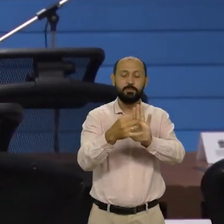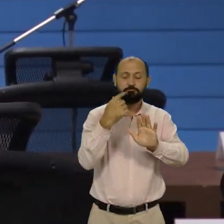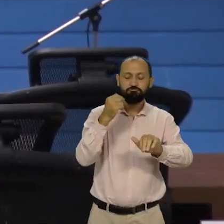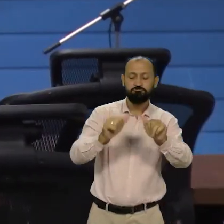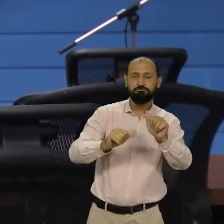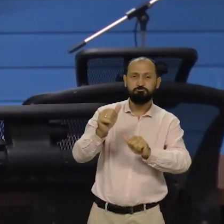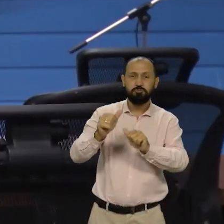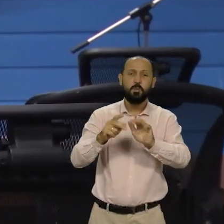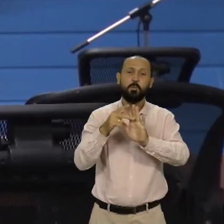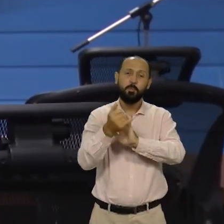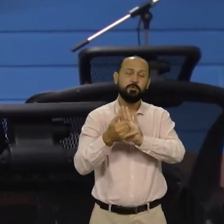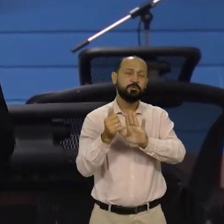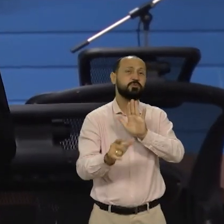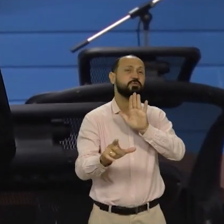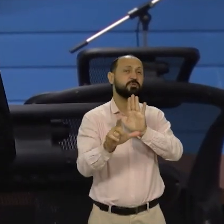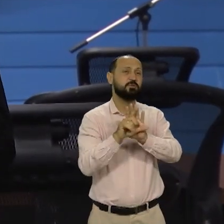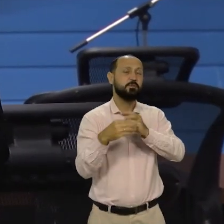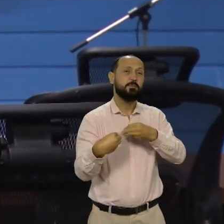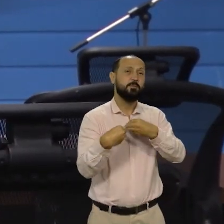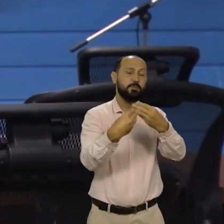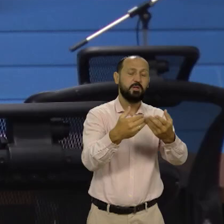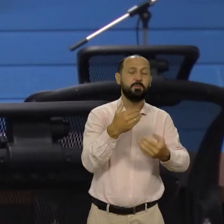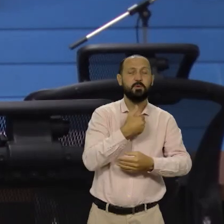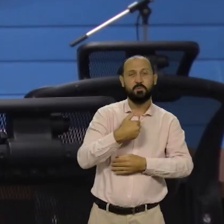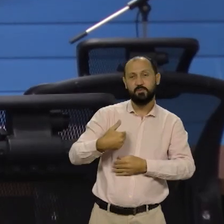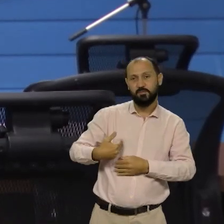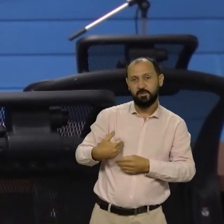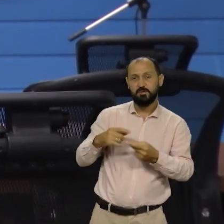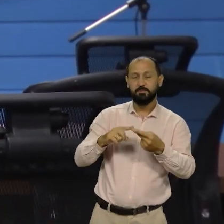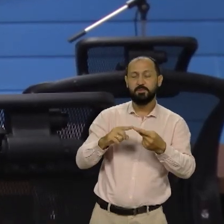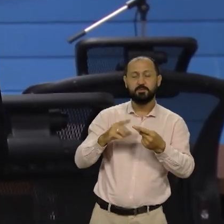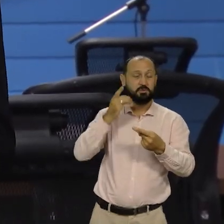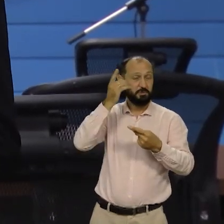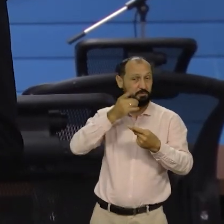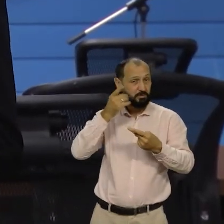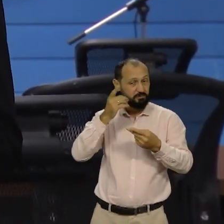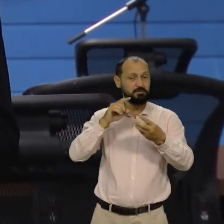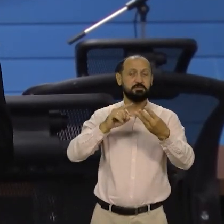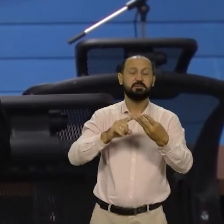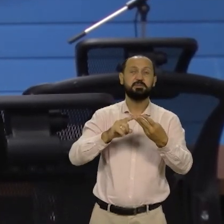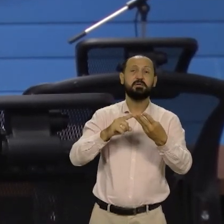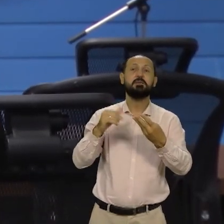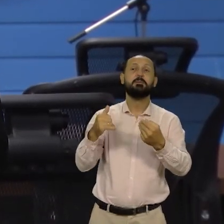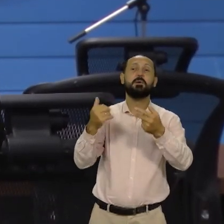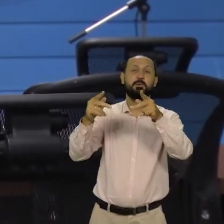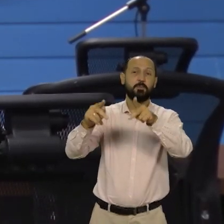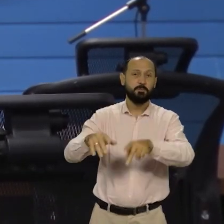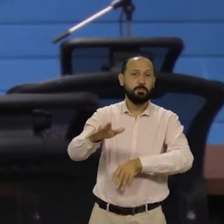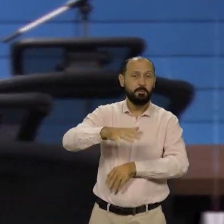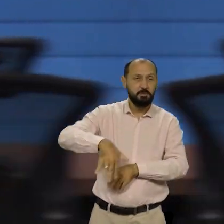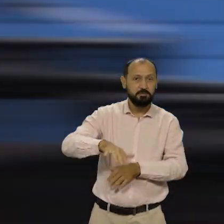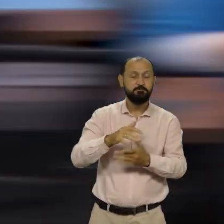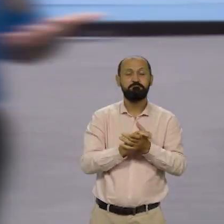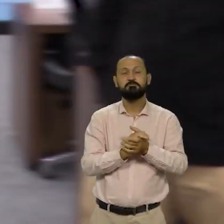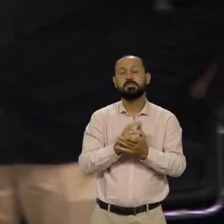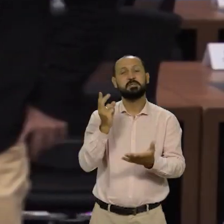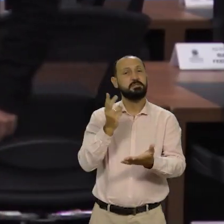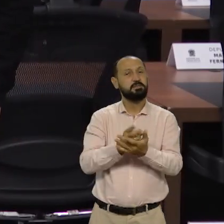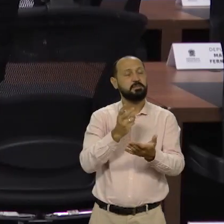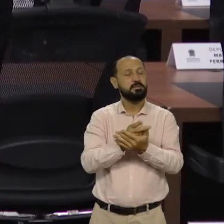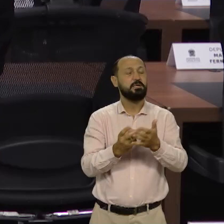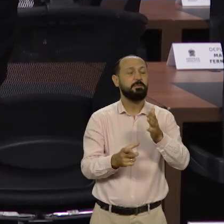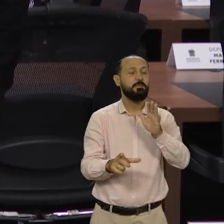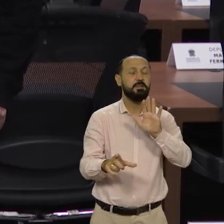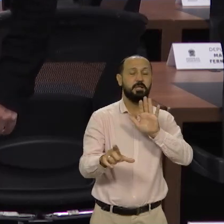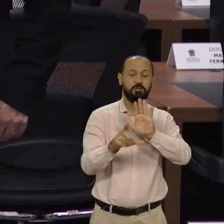essas propostas, quase sempre projetos de lei, que são encaminhados pelo governador, pelos próprios deputados e pela iniciativa popular. Em